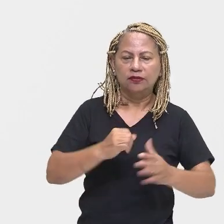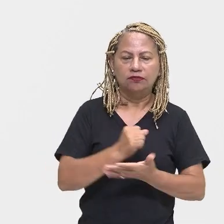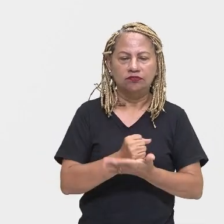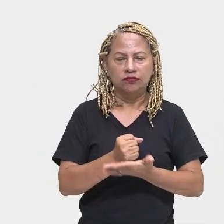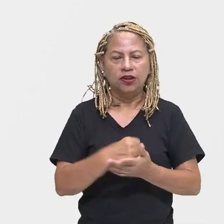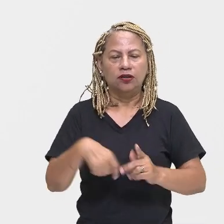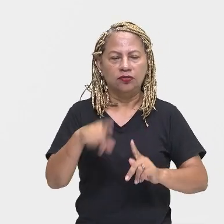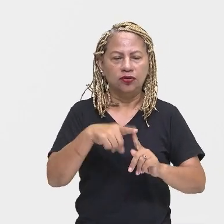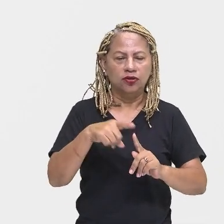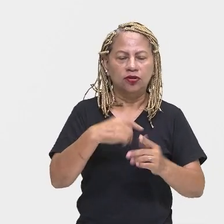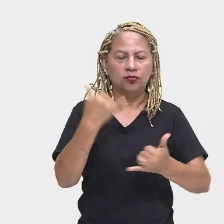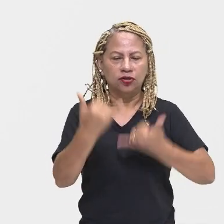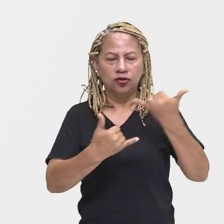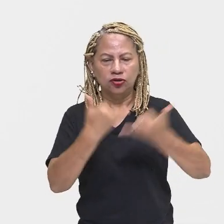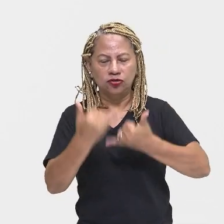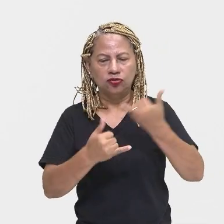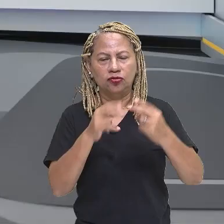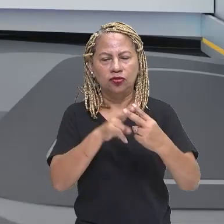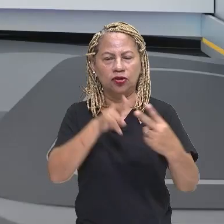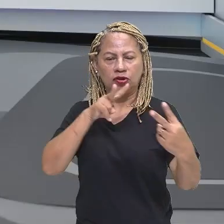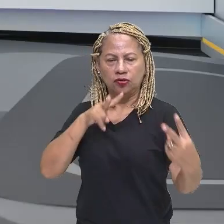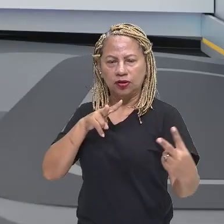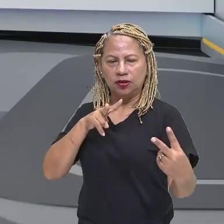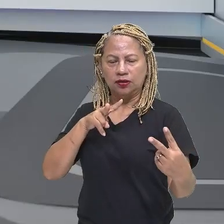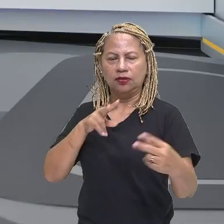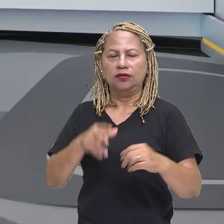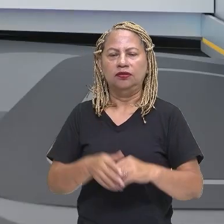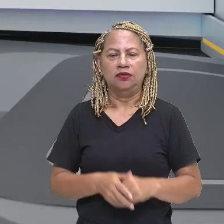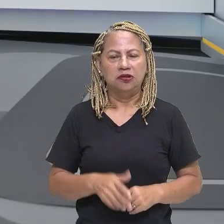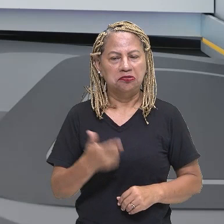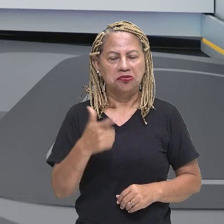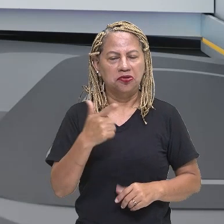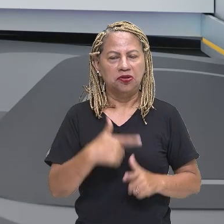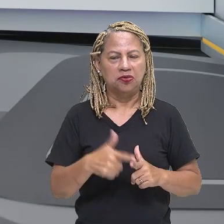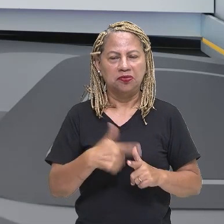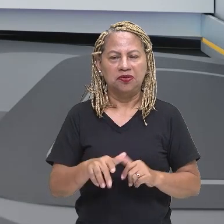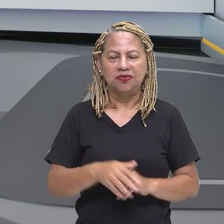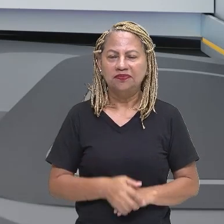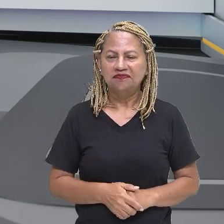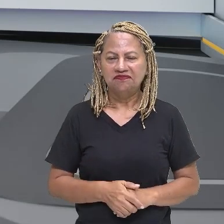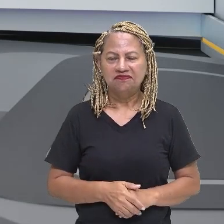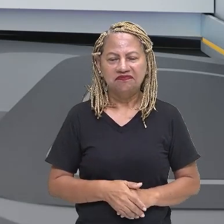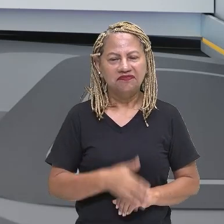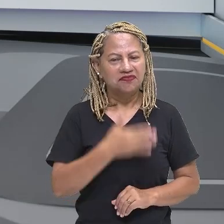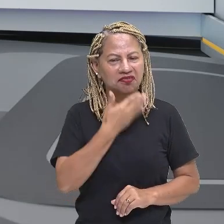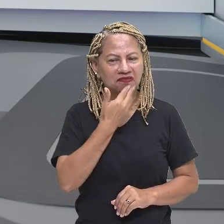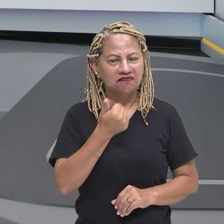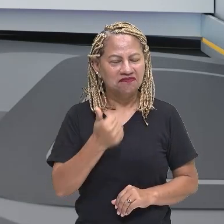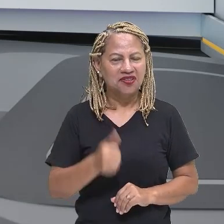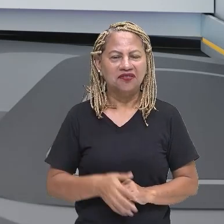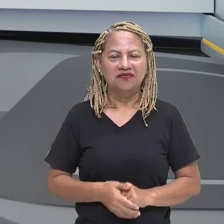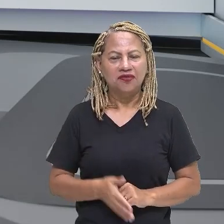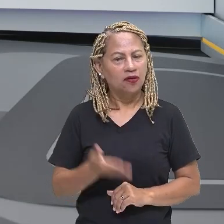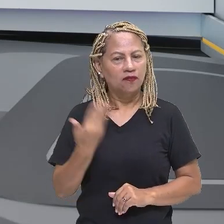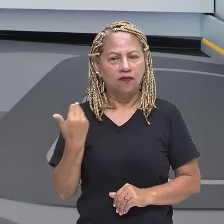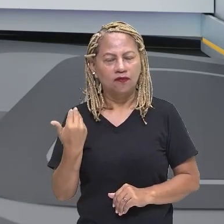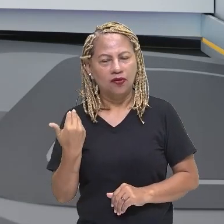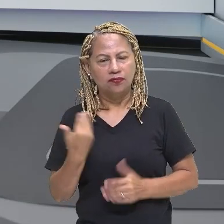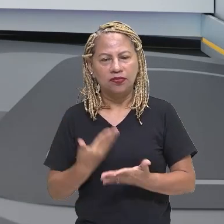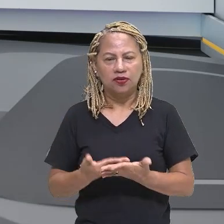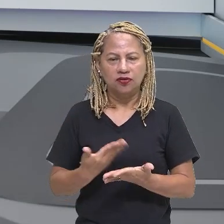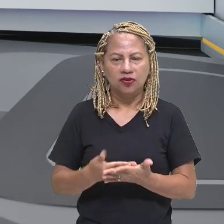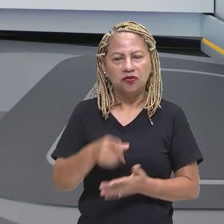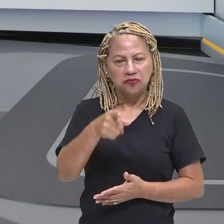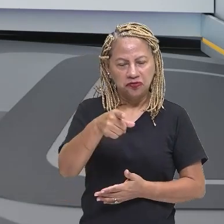para se divertir sem problemas. Olha só que legal! Então vamos conferir, professora? Vamos! Hoje vocês vão